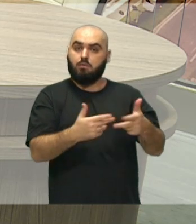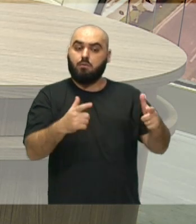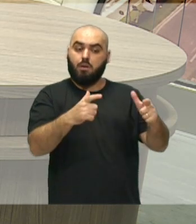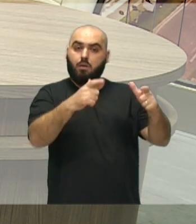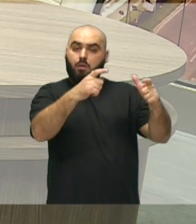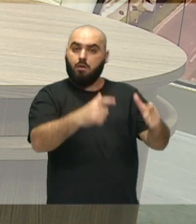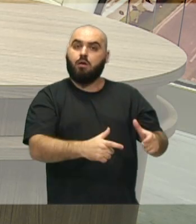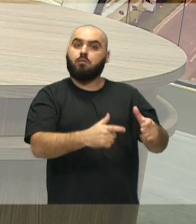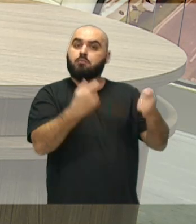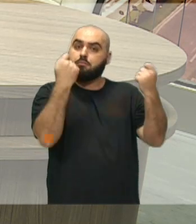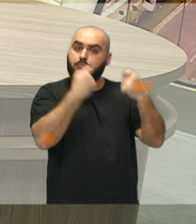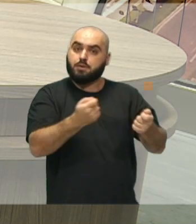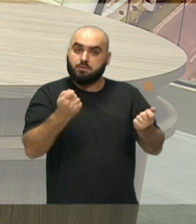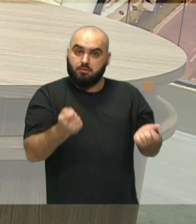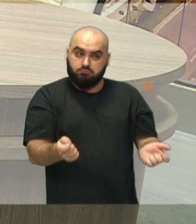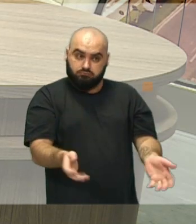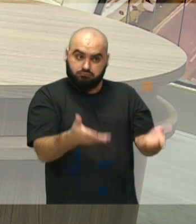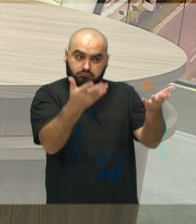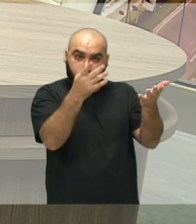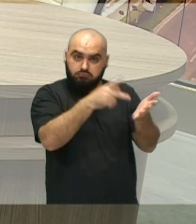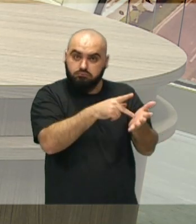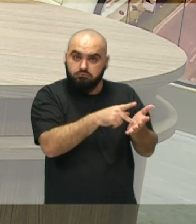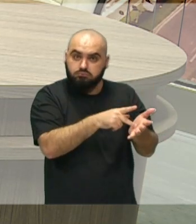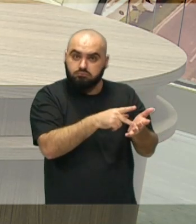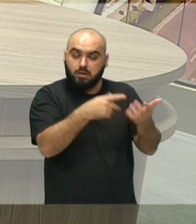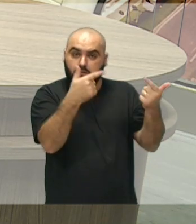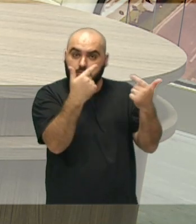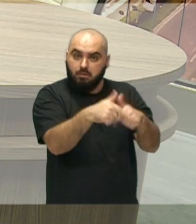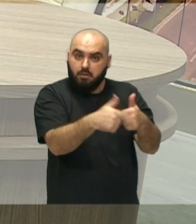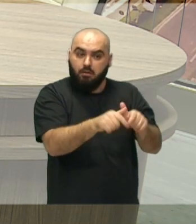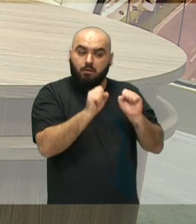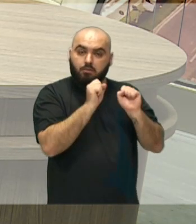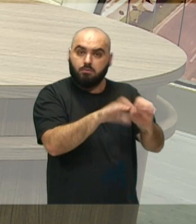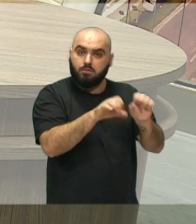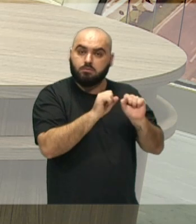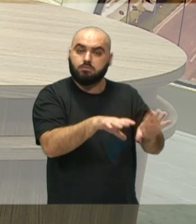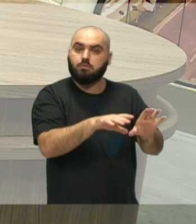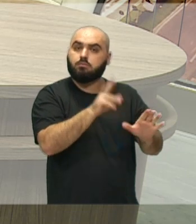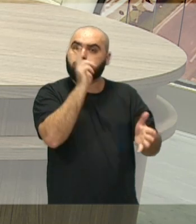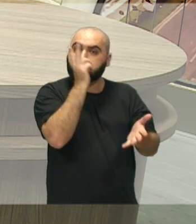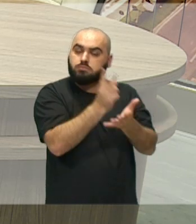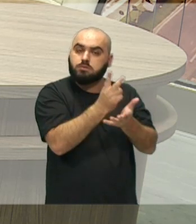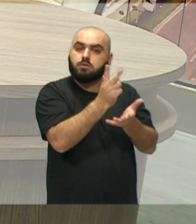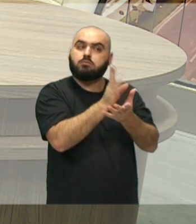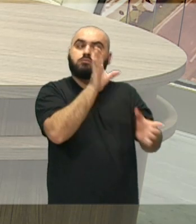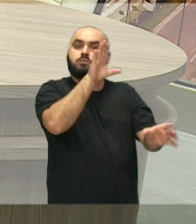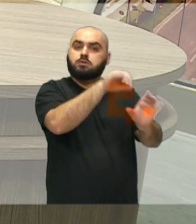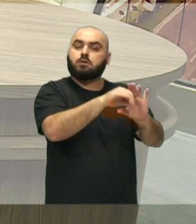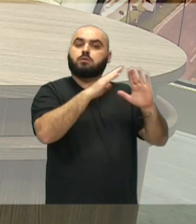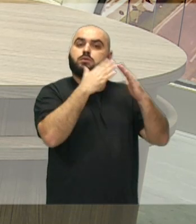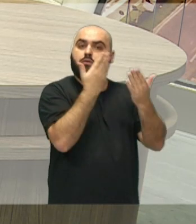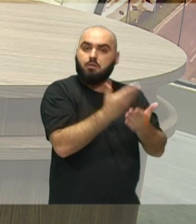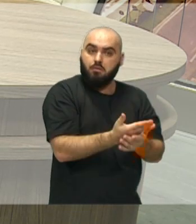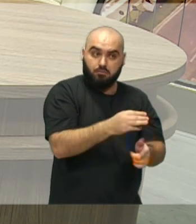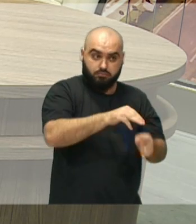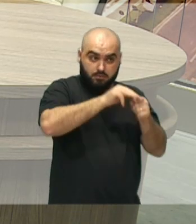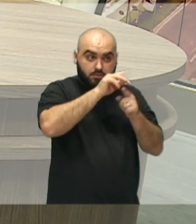e deve ser incentivada, né? Sim. Você trabalhar a educação ambiental desde cedo dentro da escola, nos